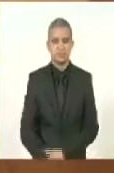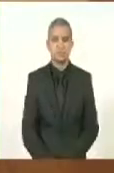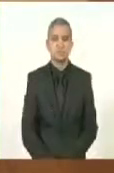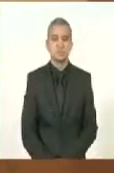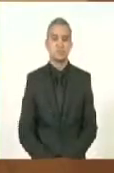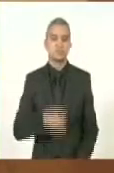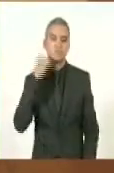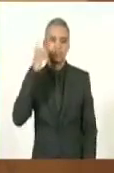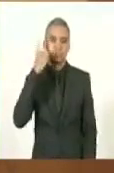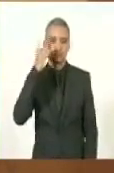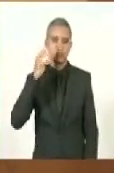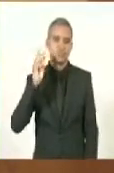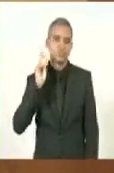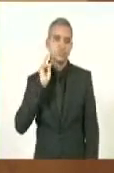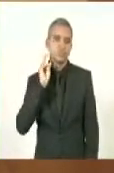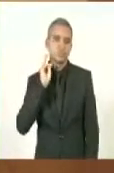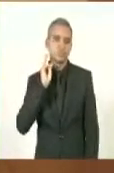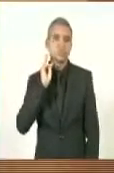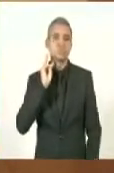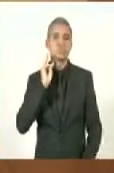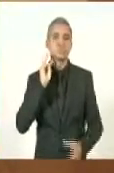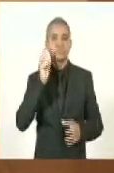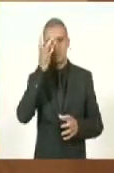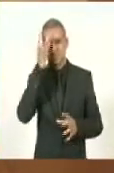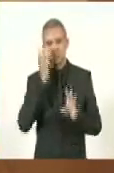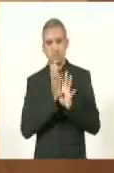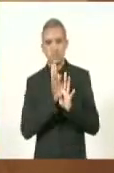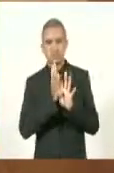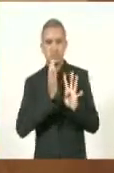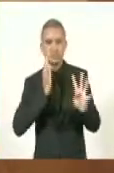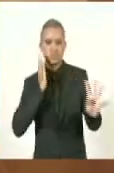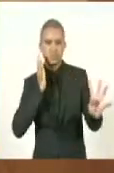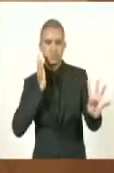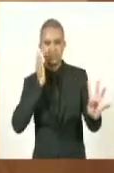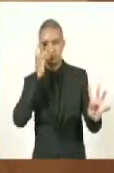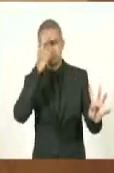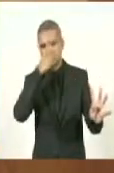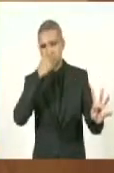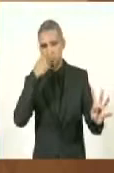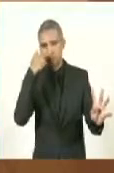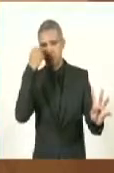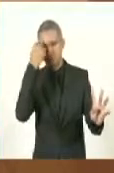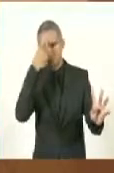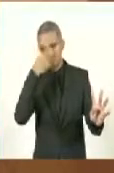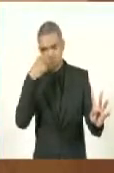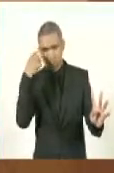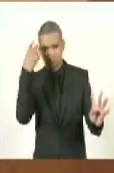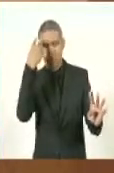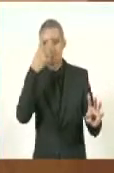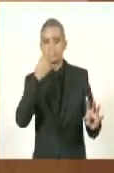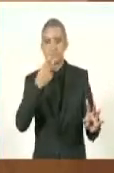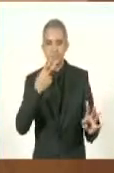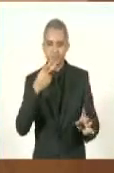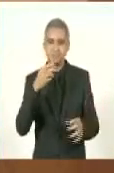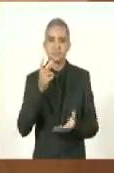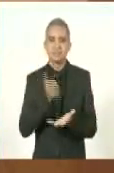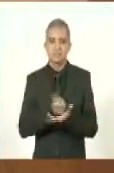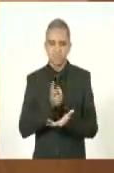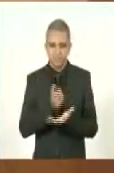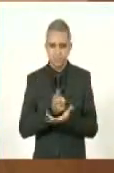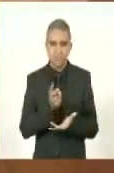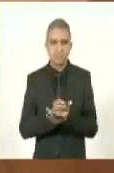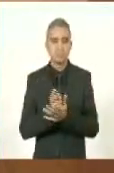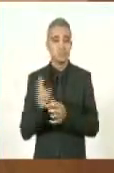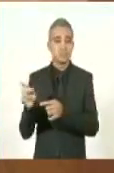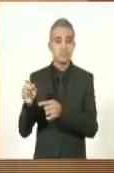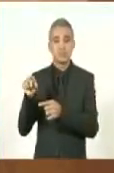esperando horas na fila, mesmo no atendimento preferencial. Tem atendimento que a pessoa